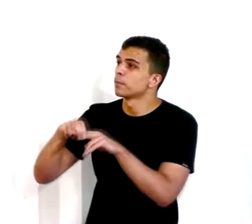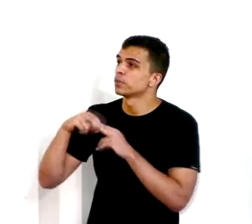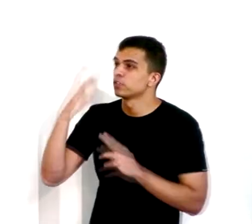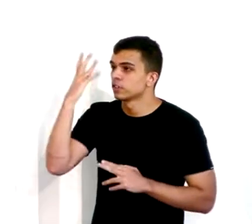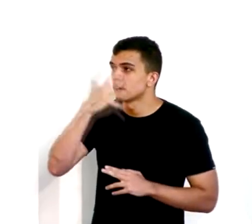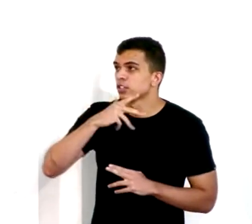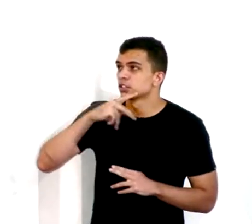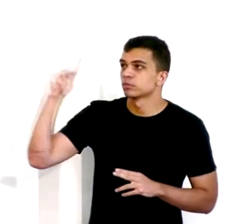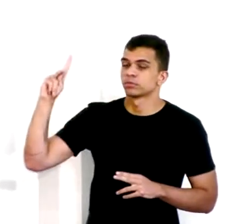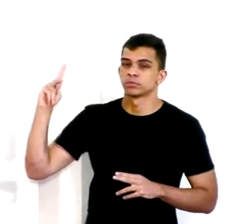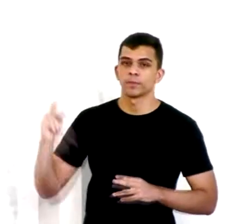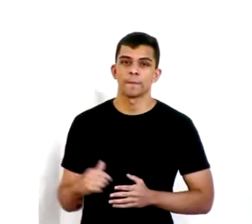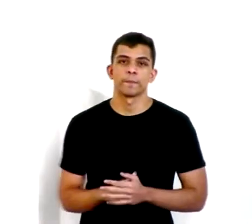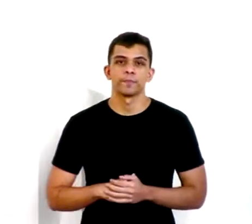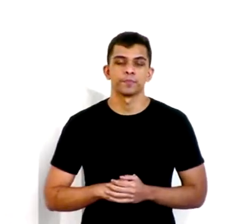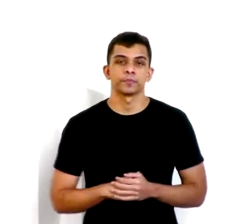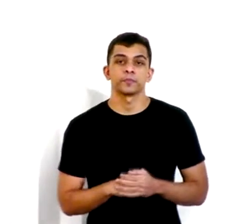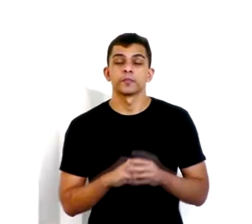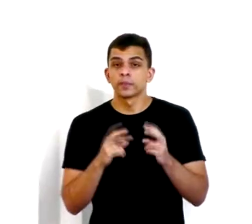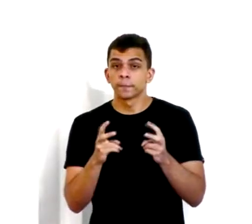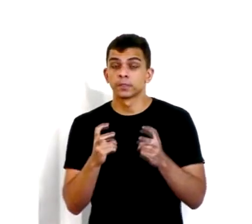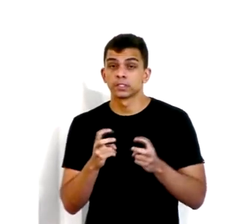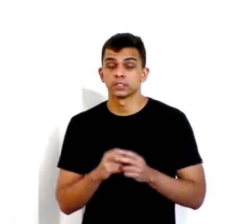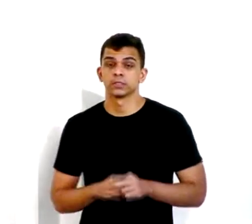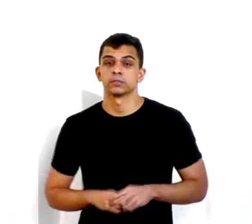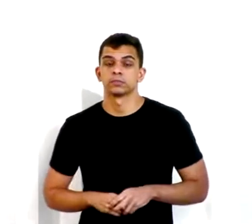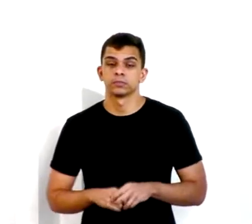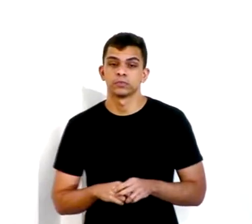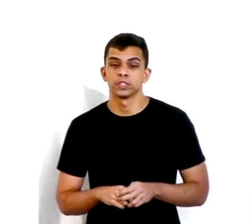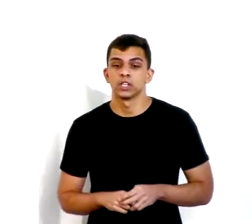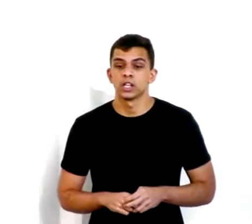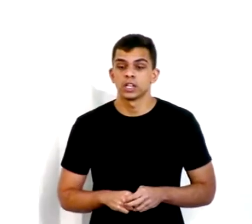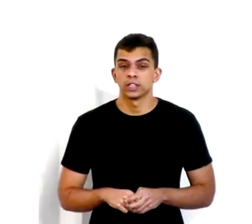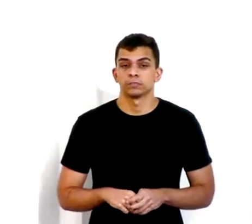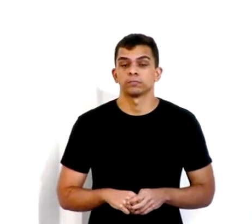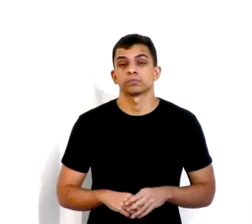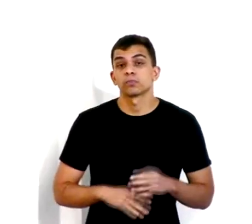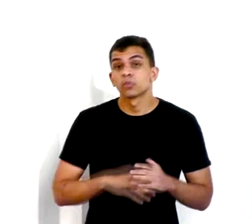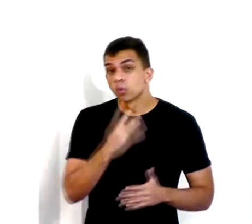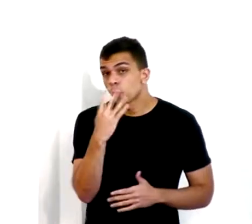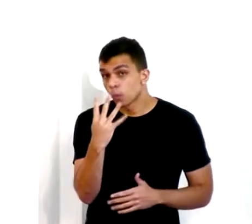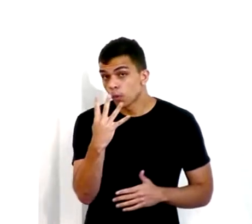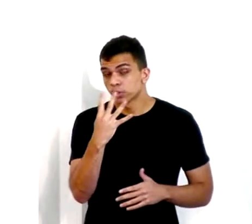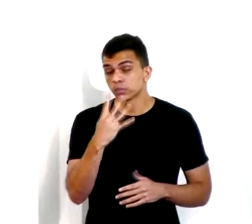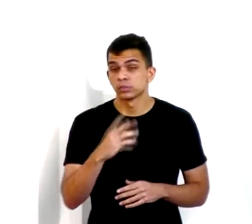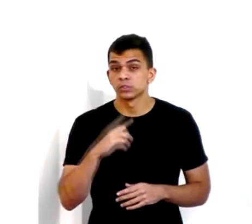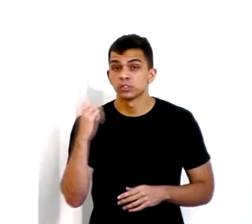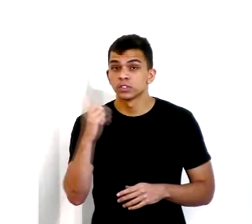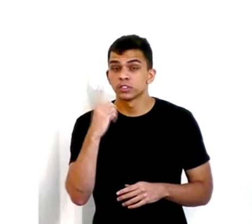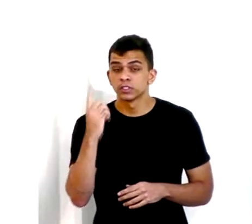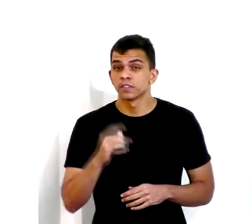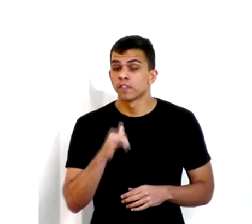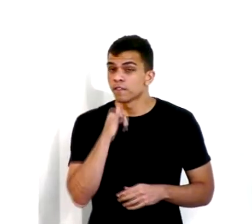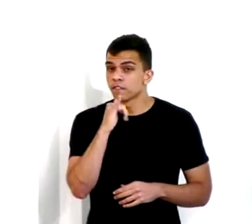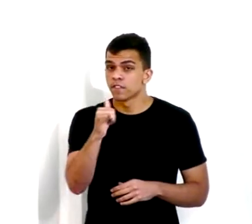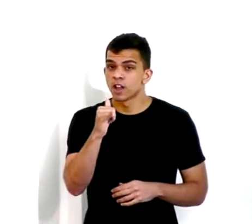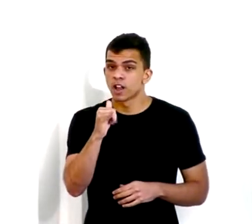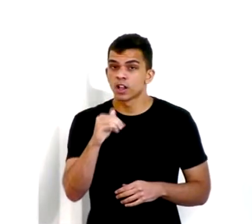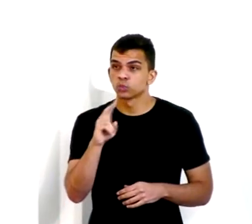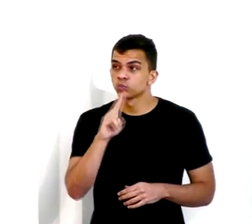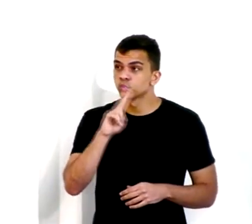Percebam que por pelo menos 4 vezes ele menciona o nome de Deus, que